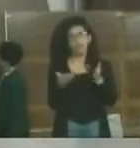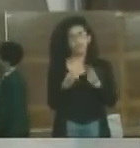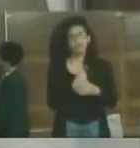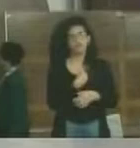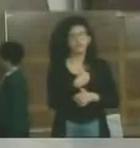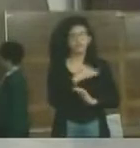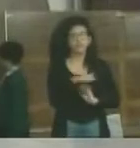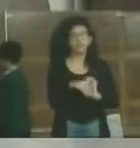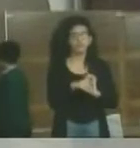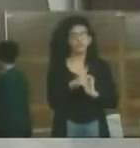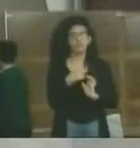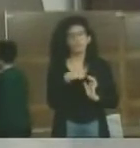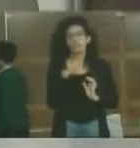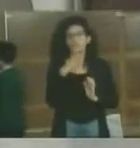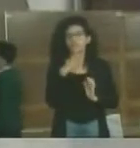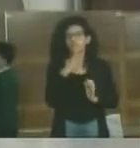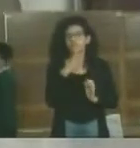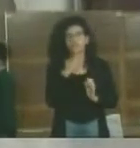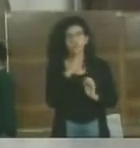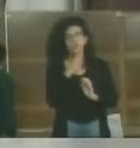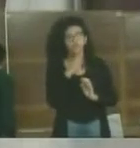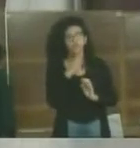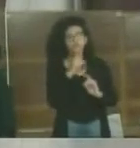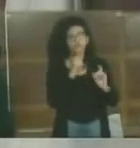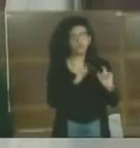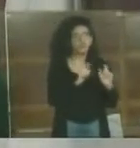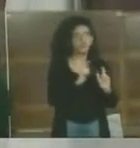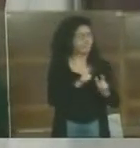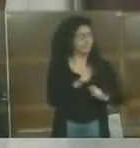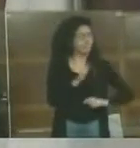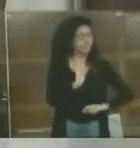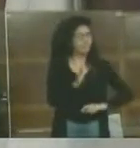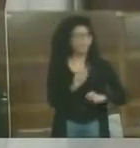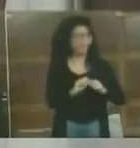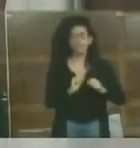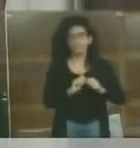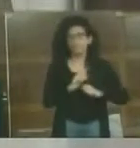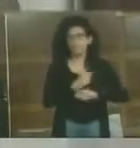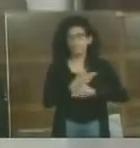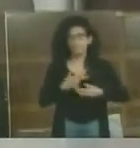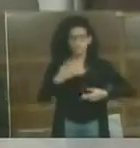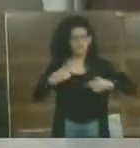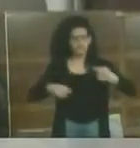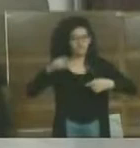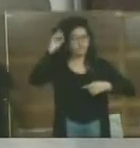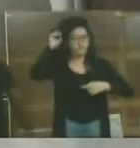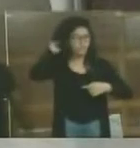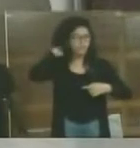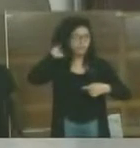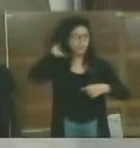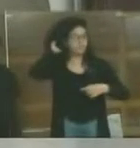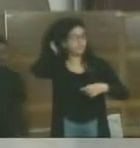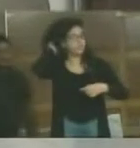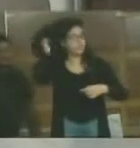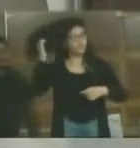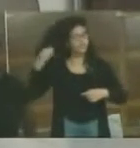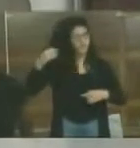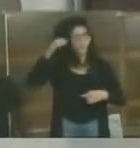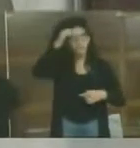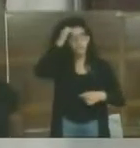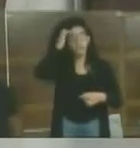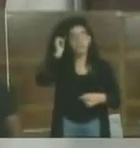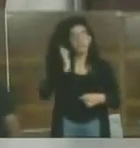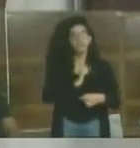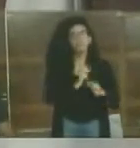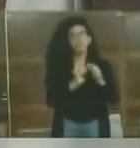estaleiro. E eu conheço do setor, né, já fiz várias discussões no setor, e nós temos que levantar essa bandeira. Nós temos